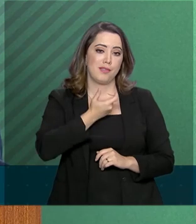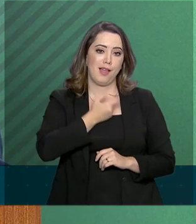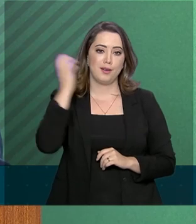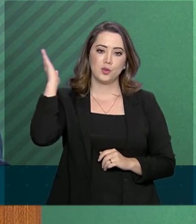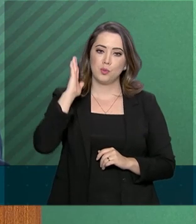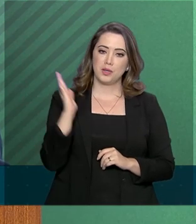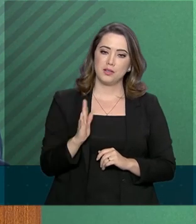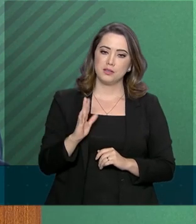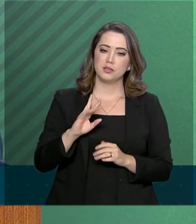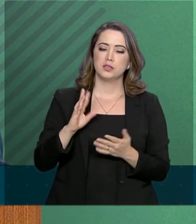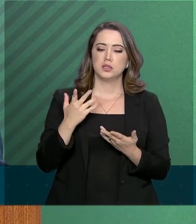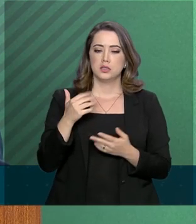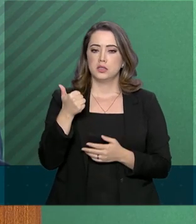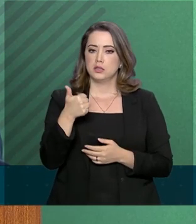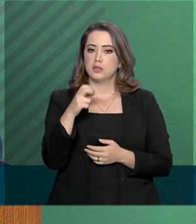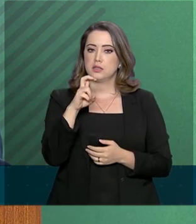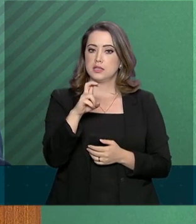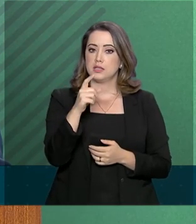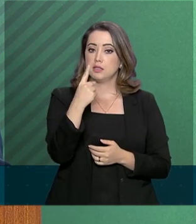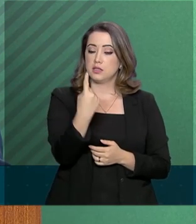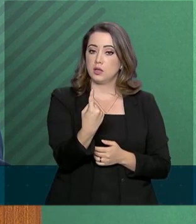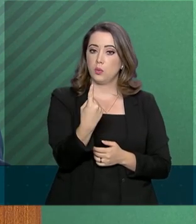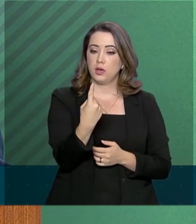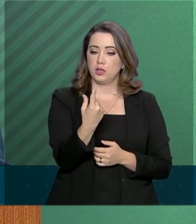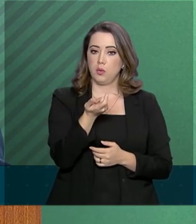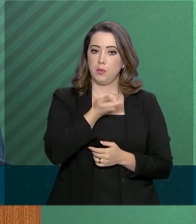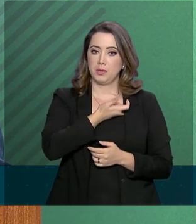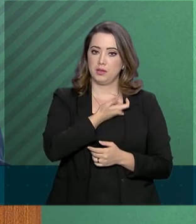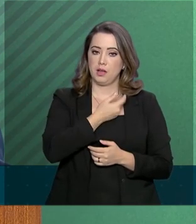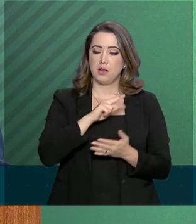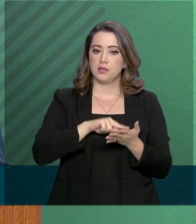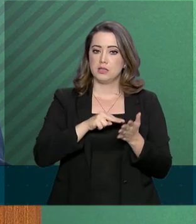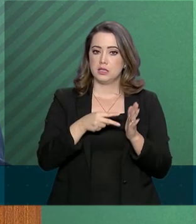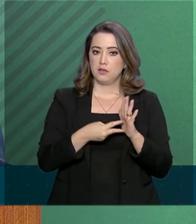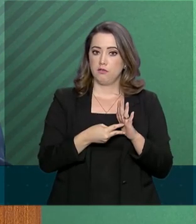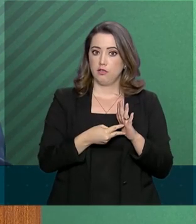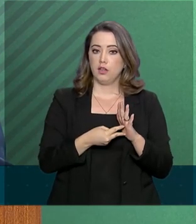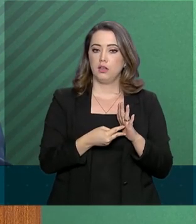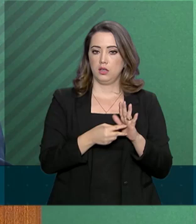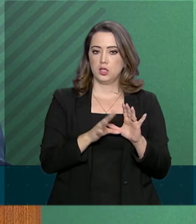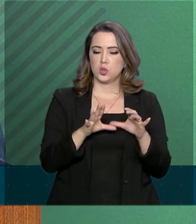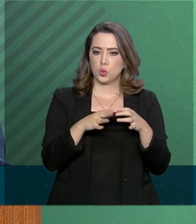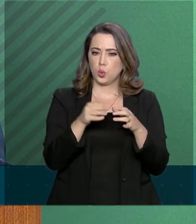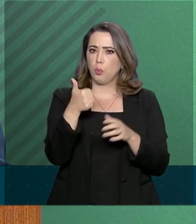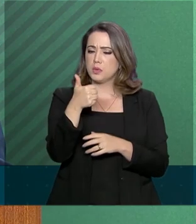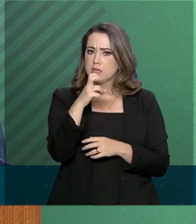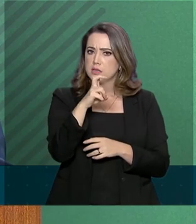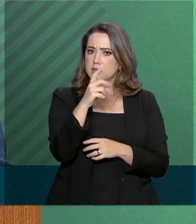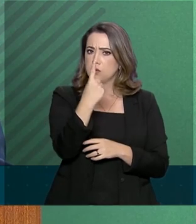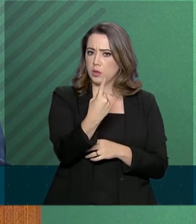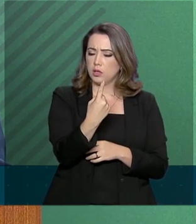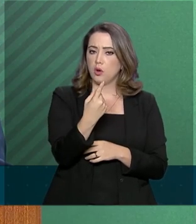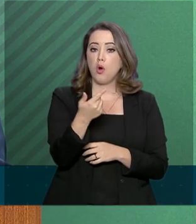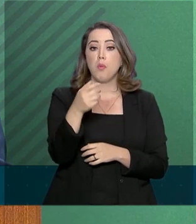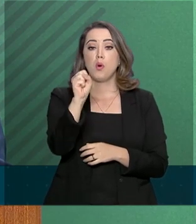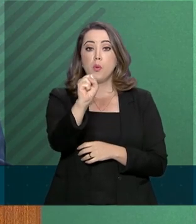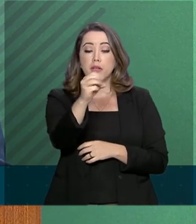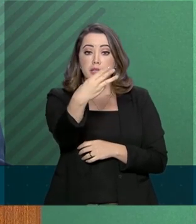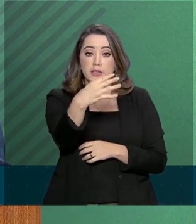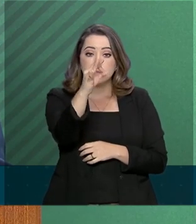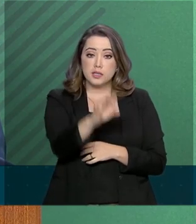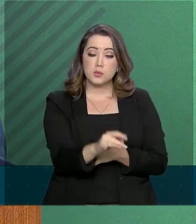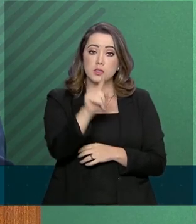brasil 151 83 por cento foram conquistados por esses